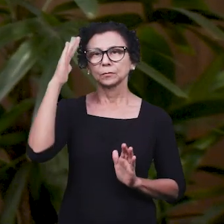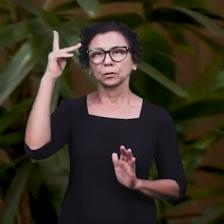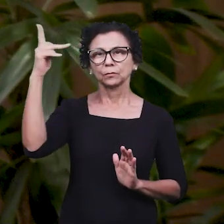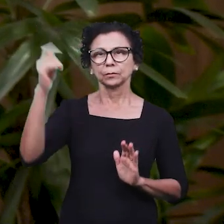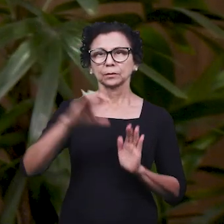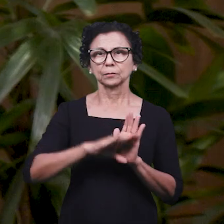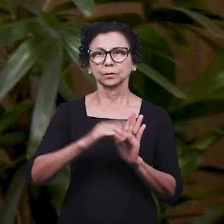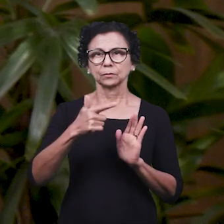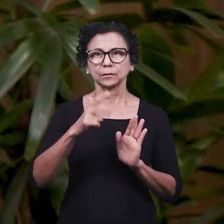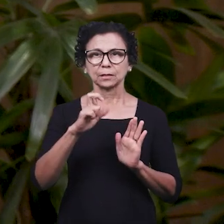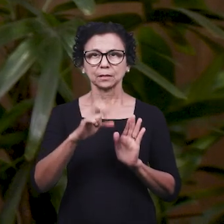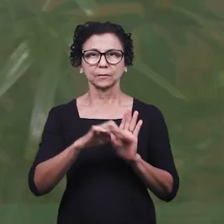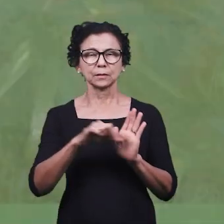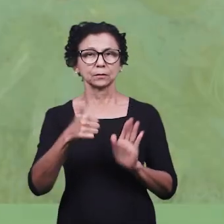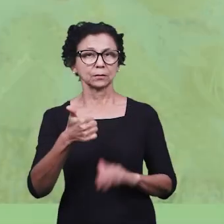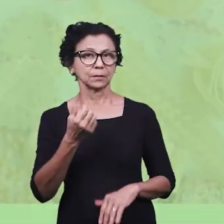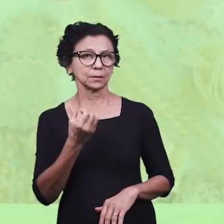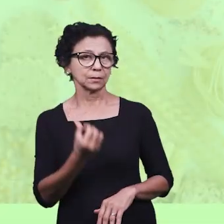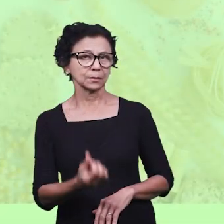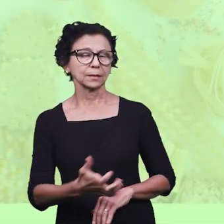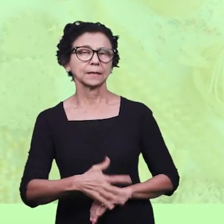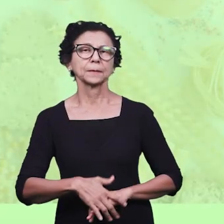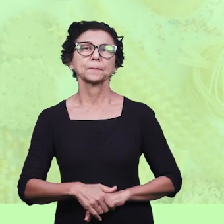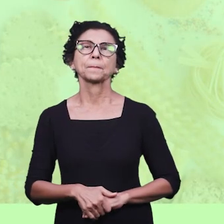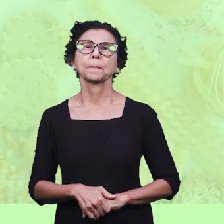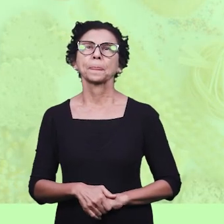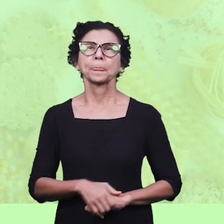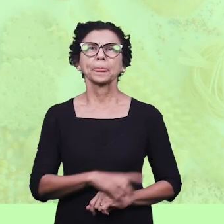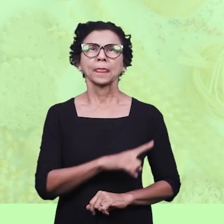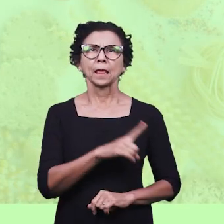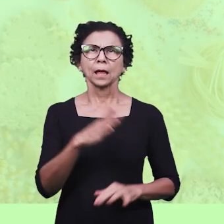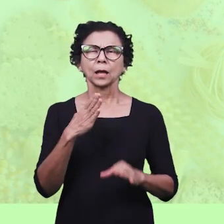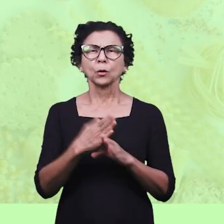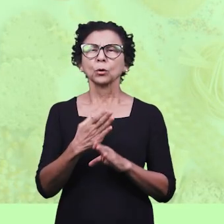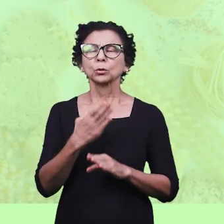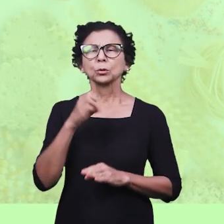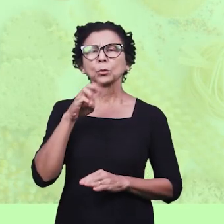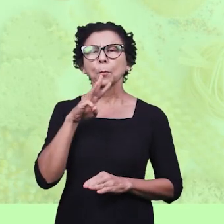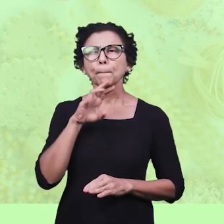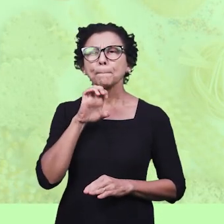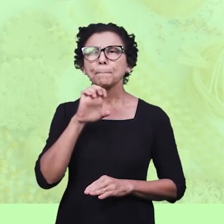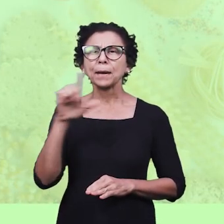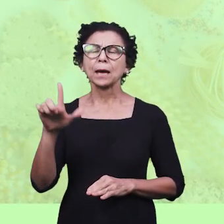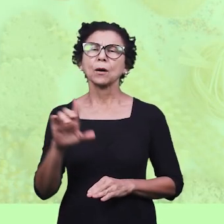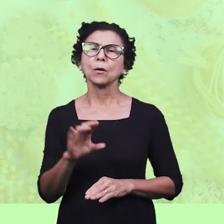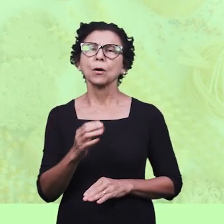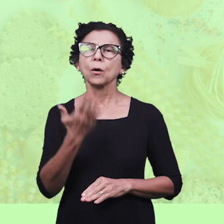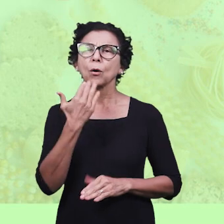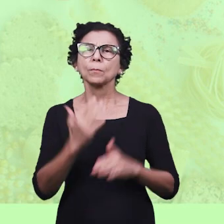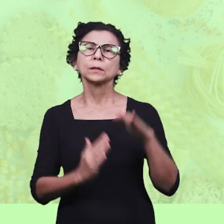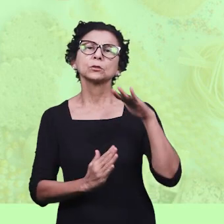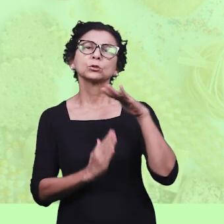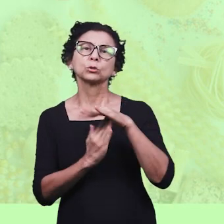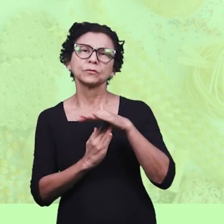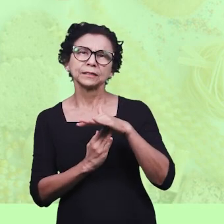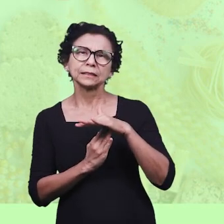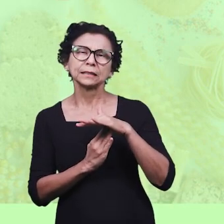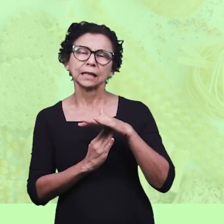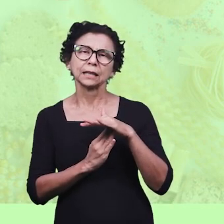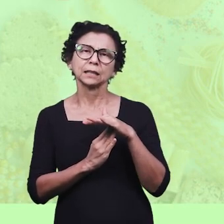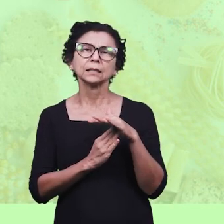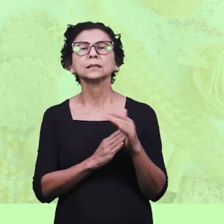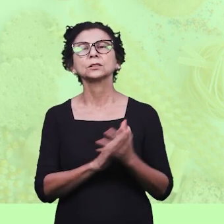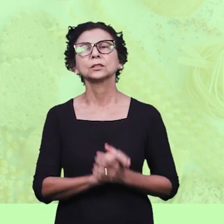Provérbios 25:16 vai nos dizer: achaste mel? Come só o que te basta, para que